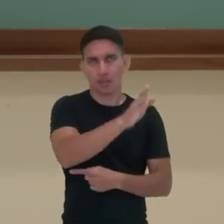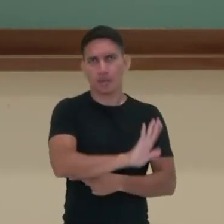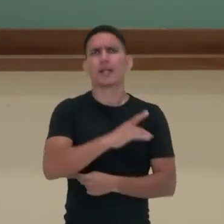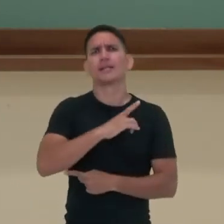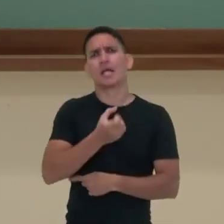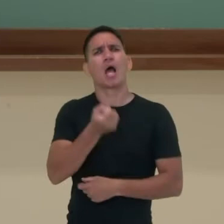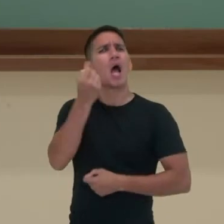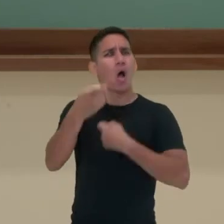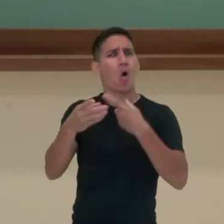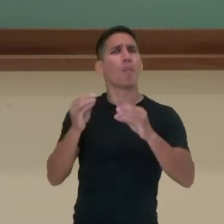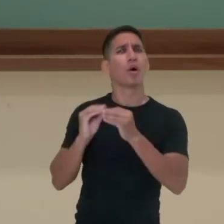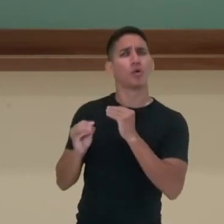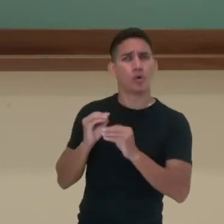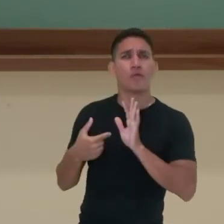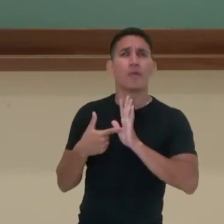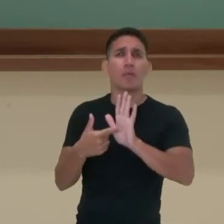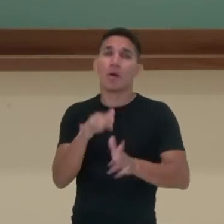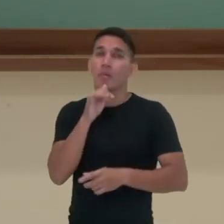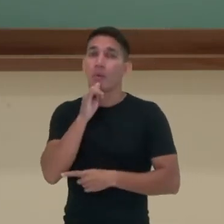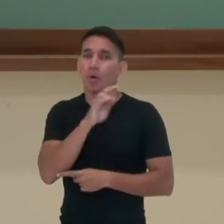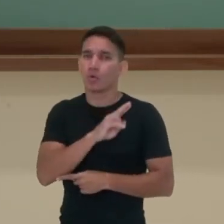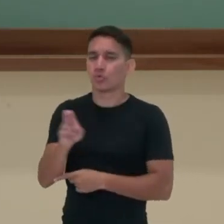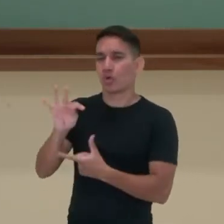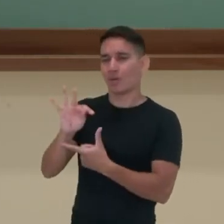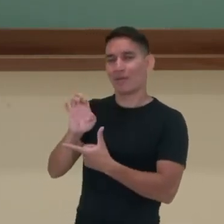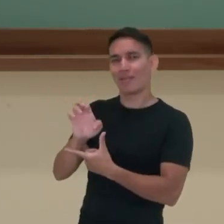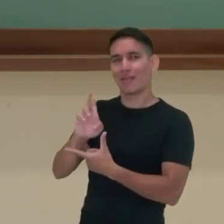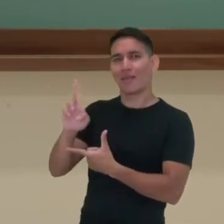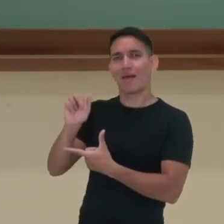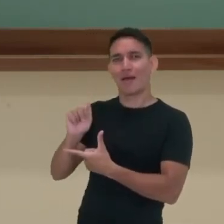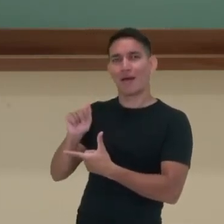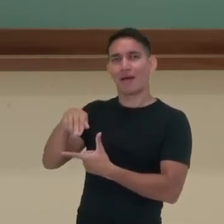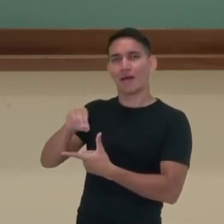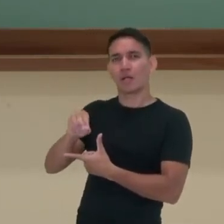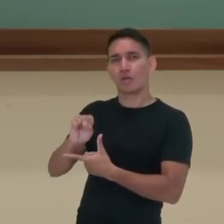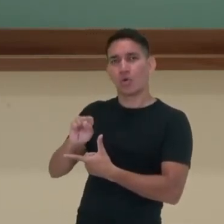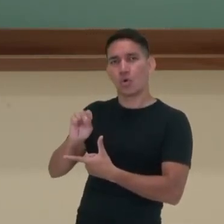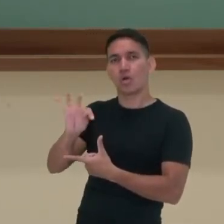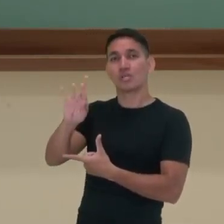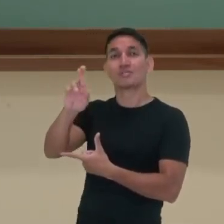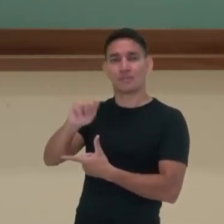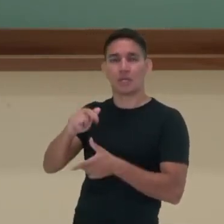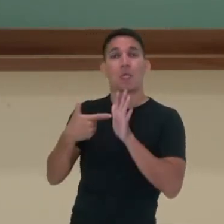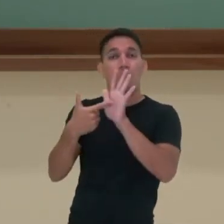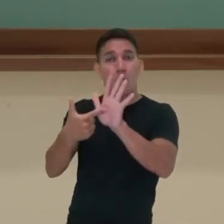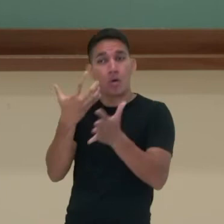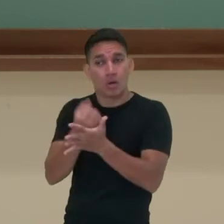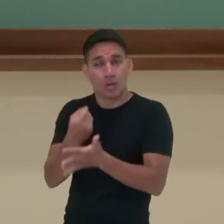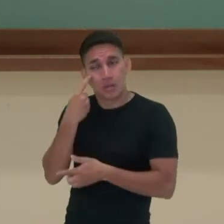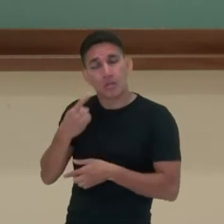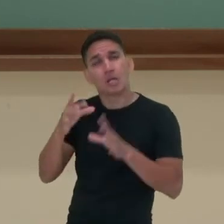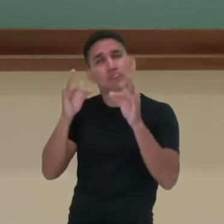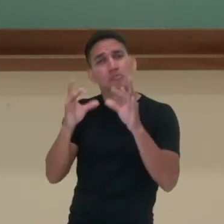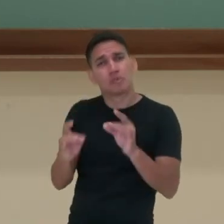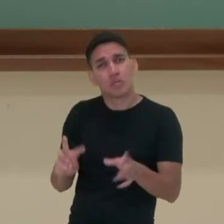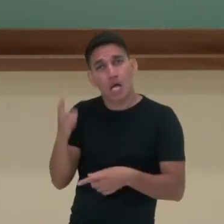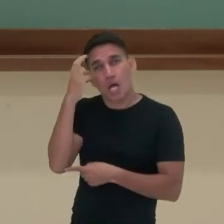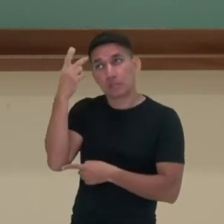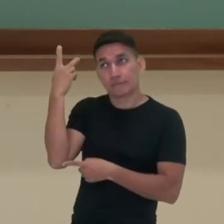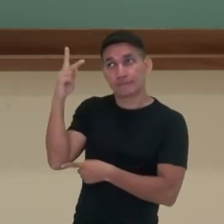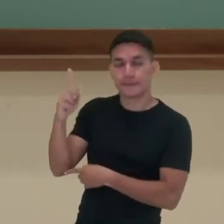novelas que ilustraram isso aí, né? Como, por exemplo, Terra Nostra, que é uma das que registraram isso aí de uma forma cultural, tá